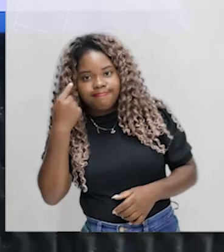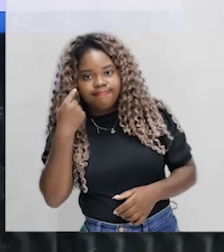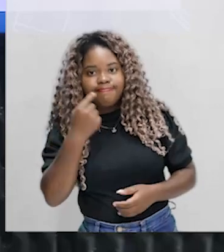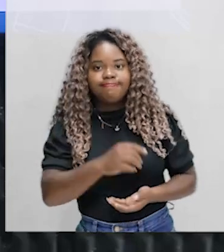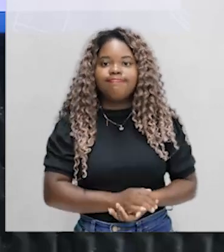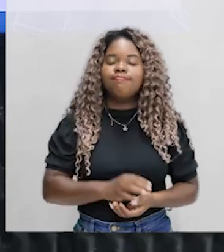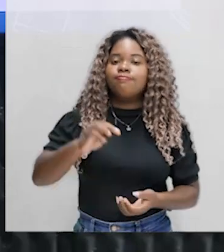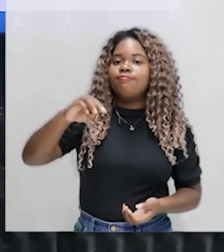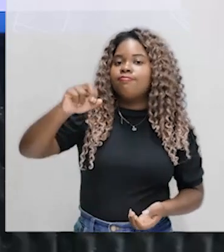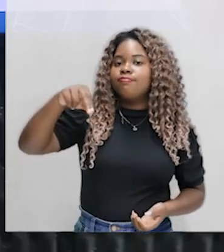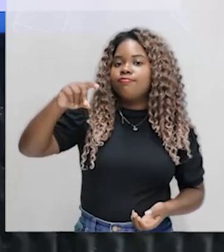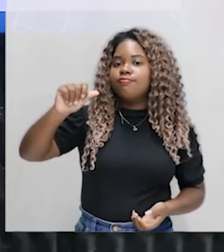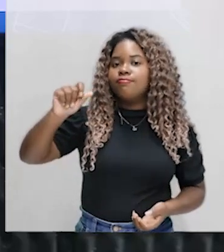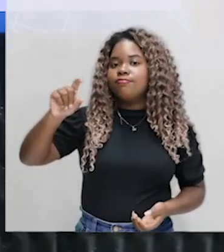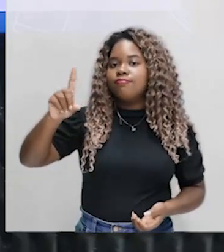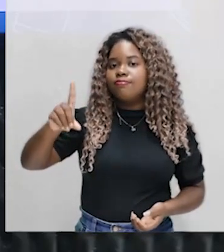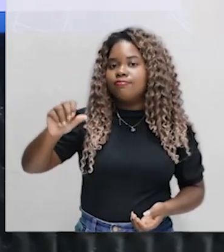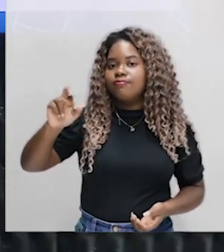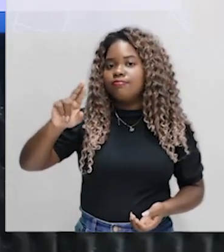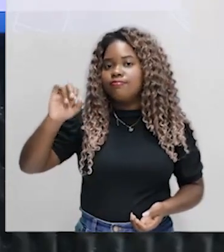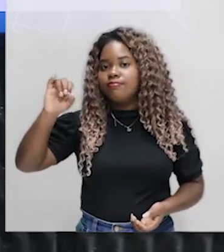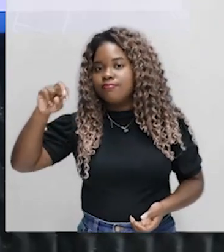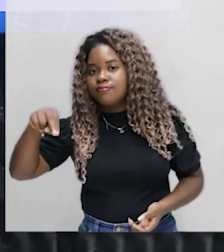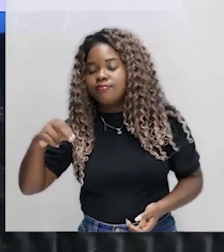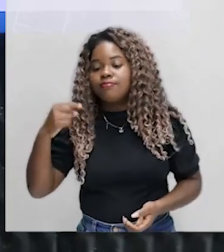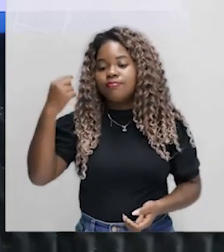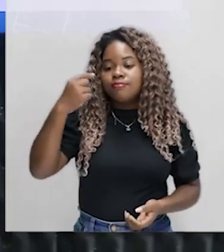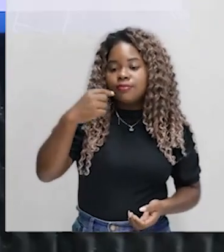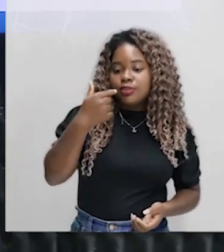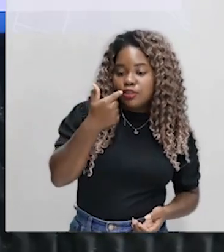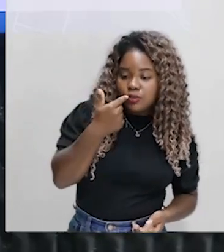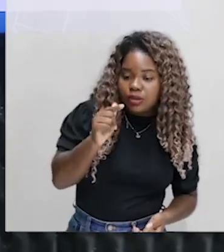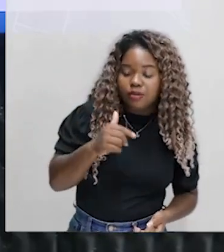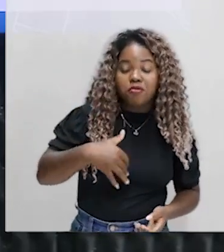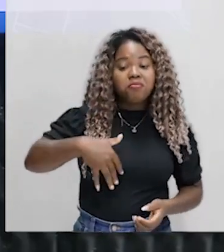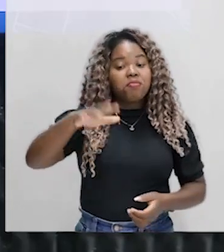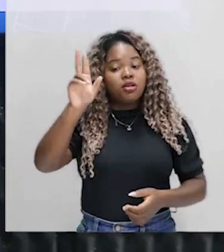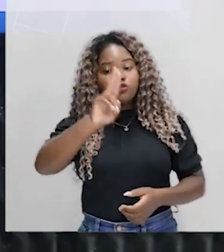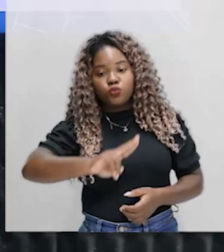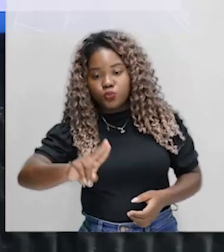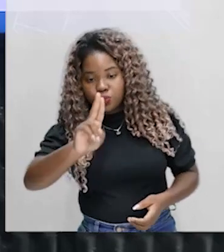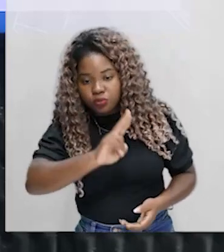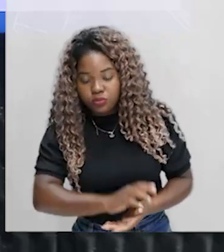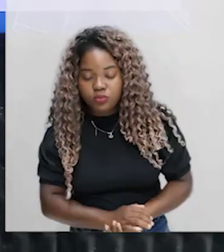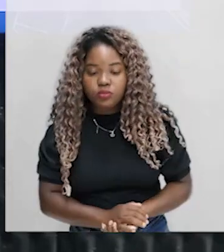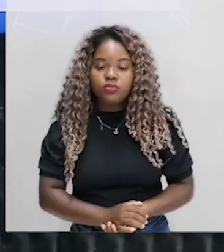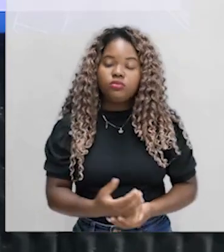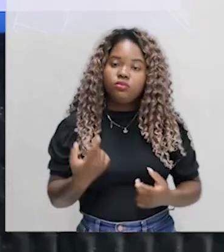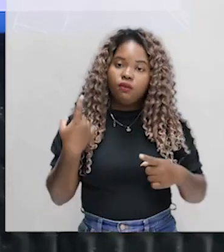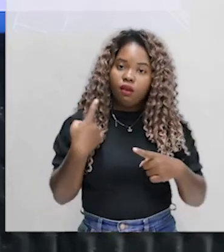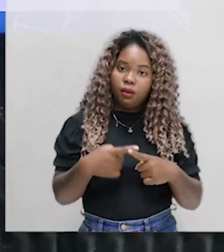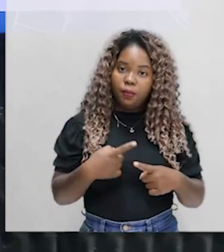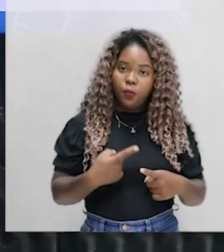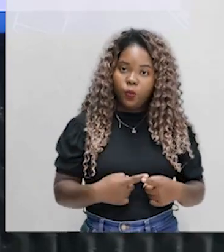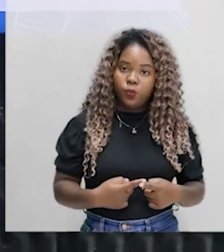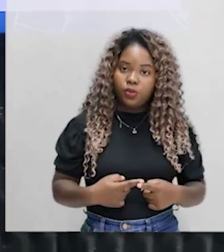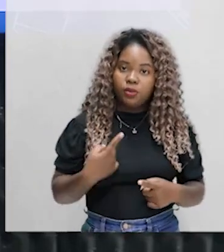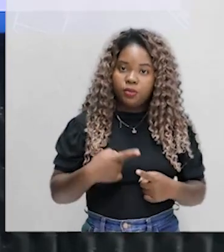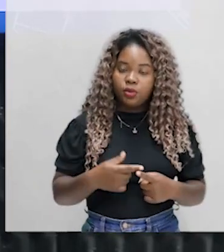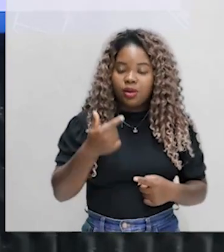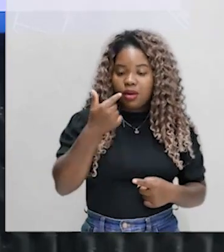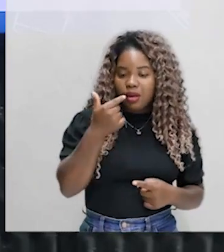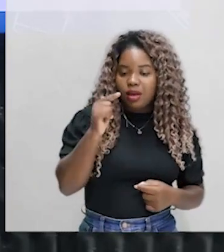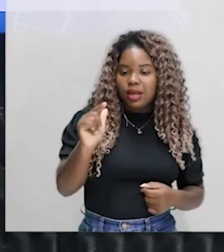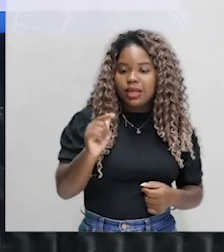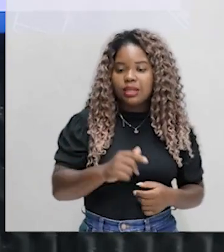e o mandarim, né, são os idiomas mais falados, porque a língua